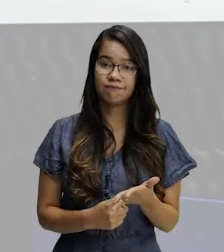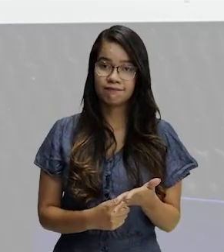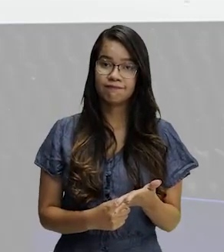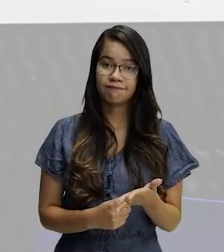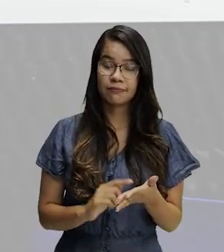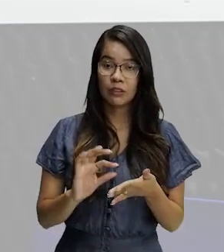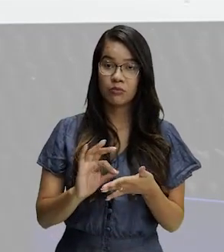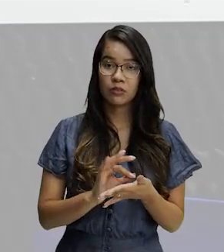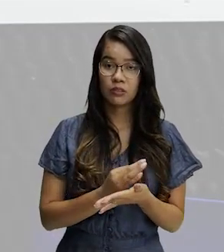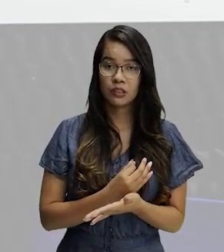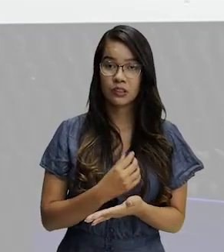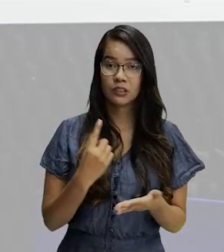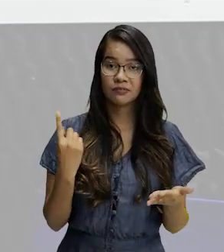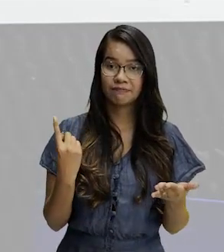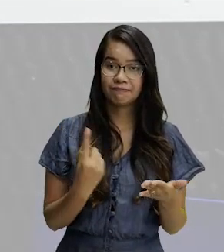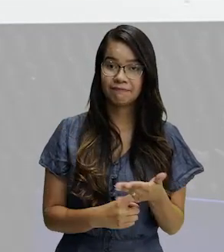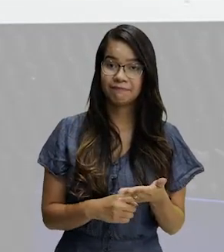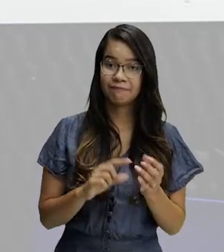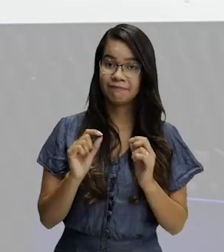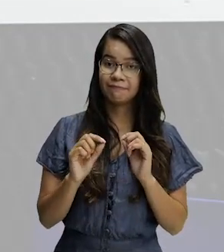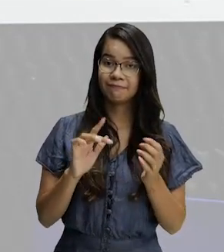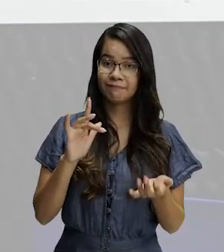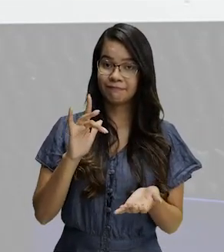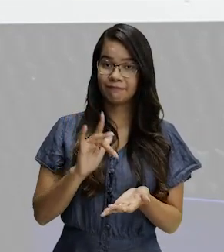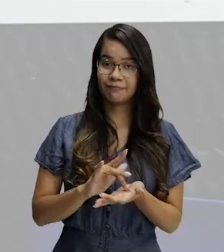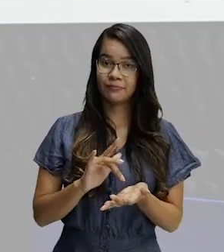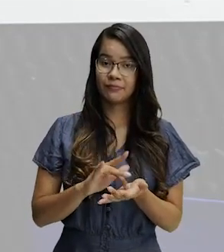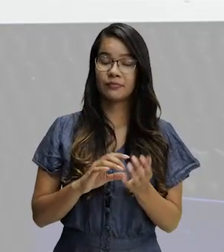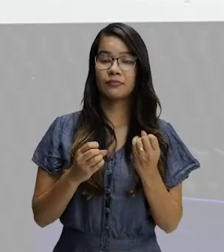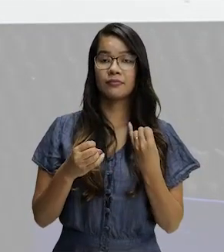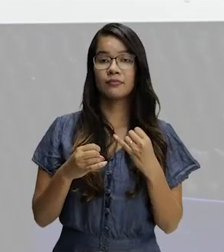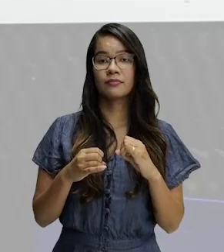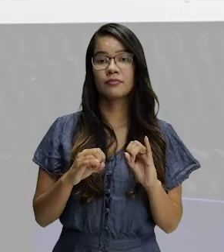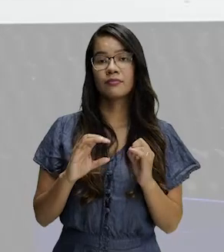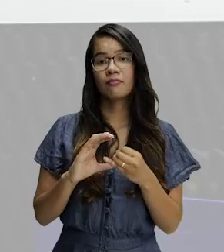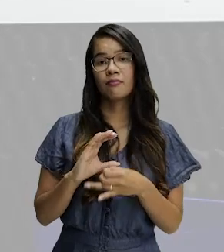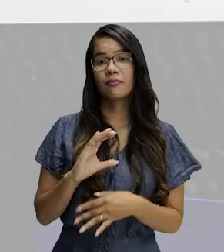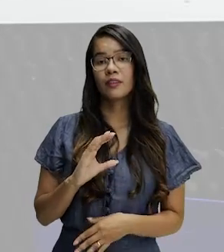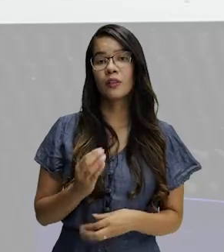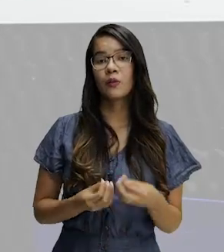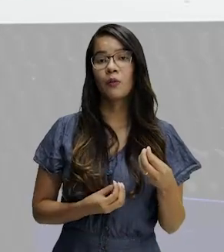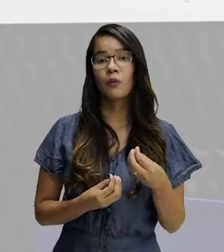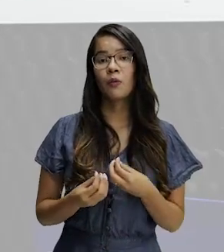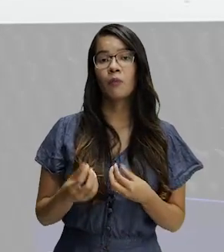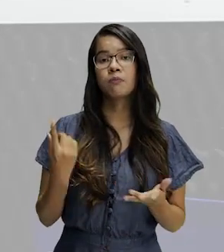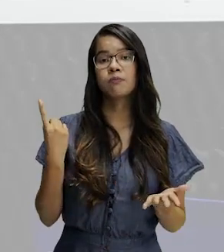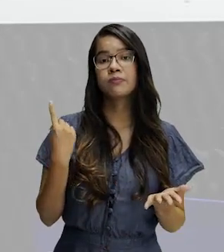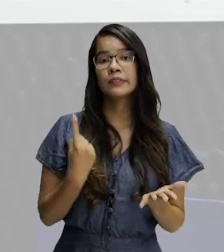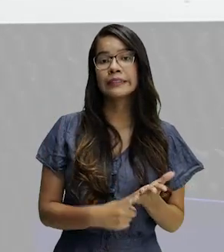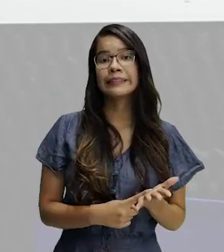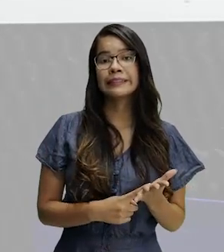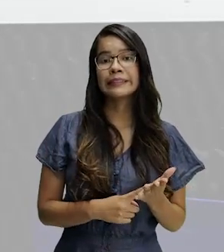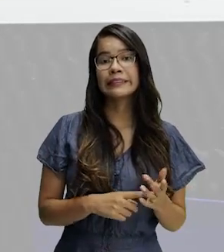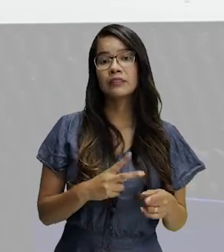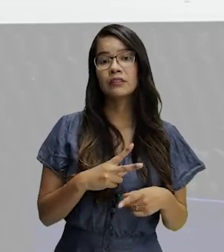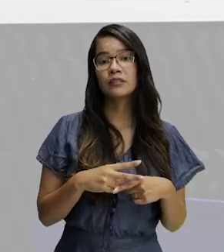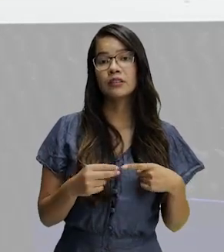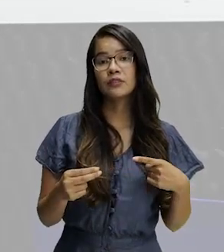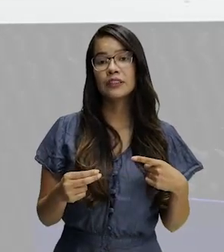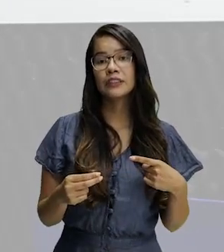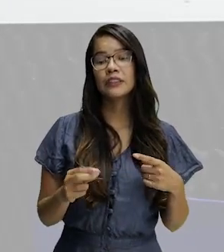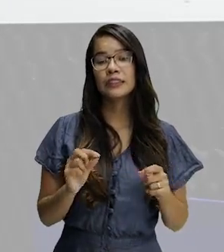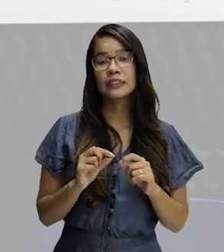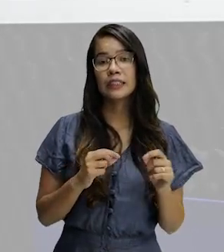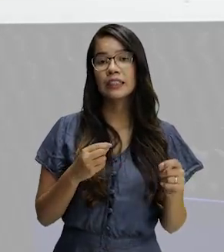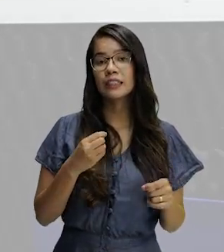os tratados que na verdade se caracterizaram como o Tratado de Versalhes, como o Tratado dos Vencedores, que